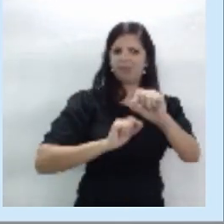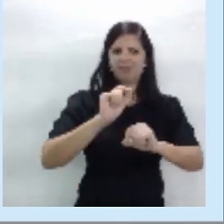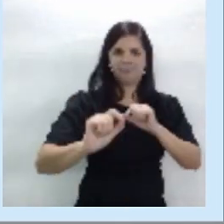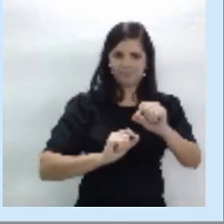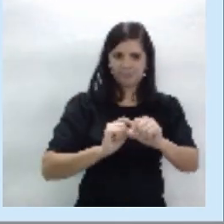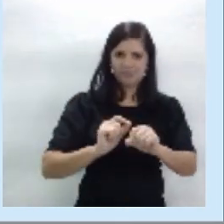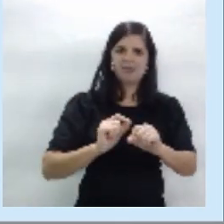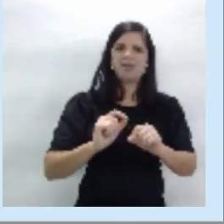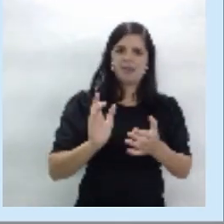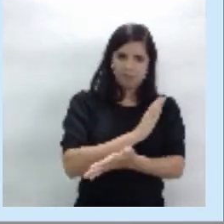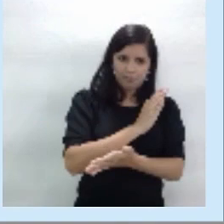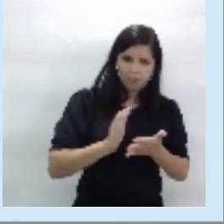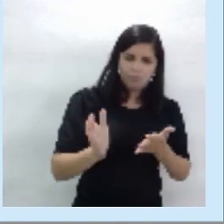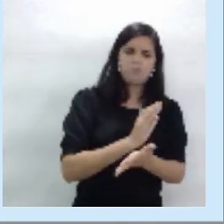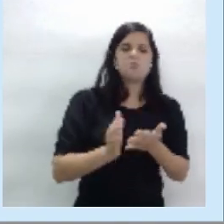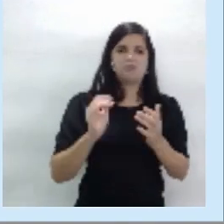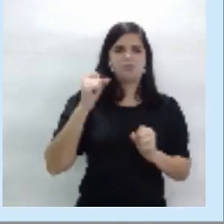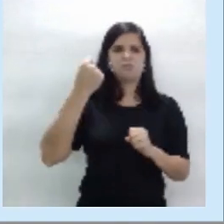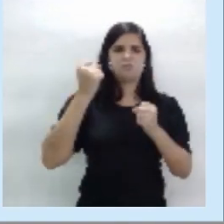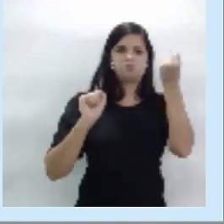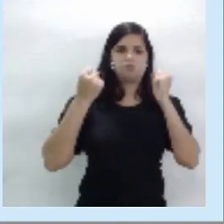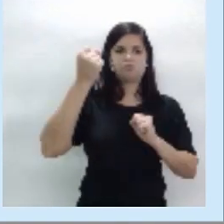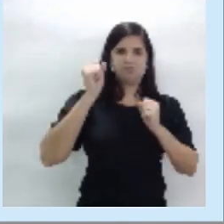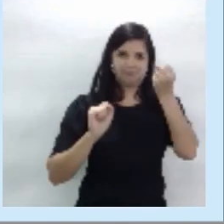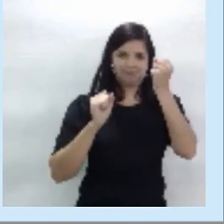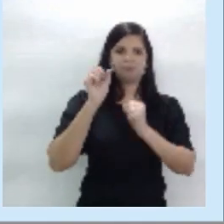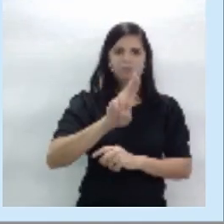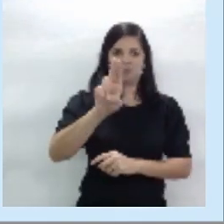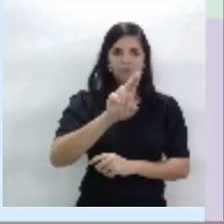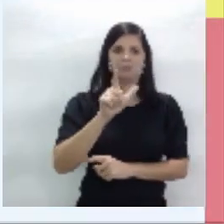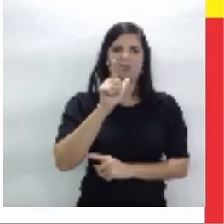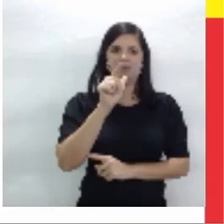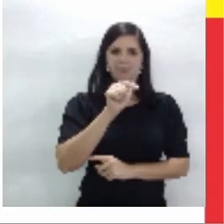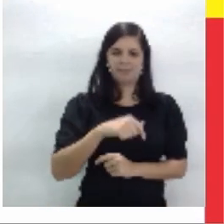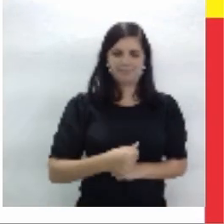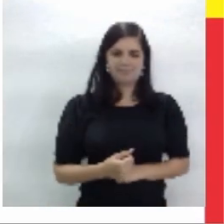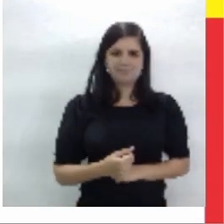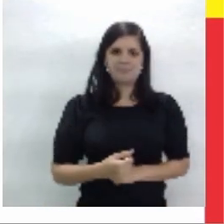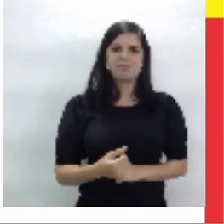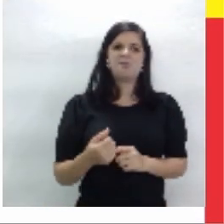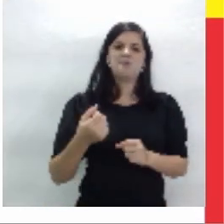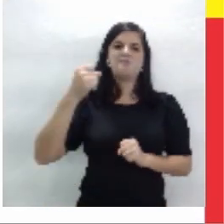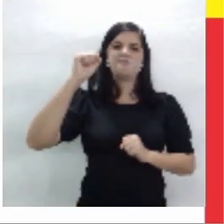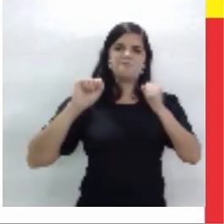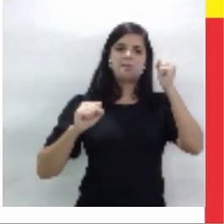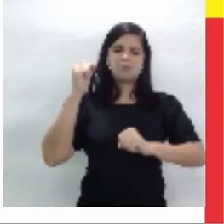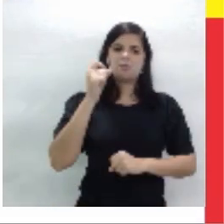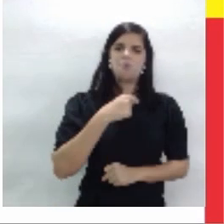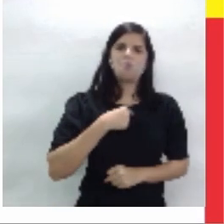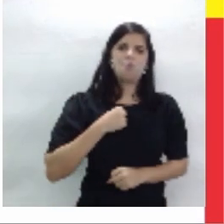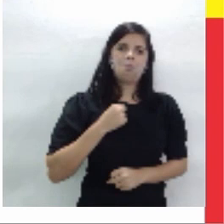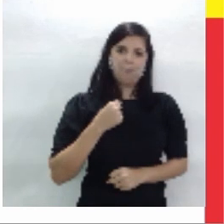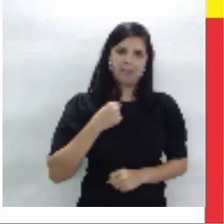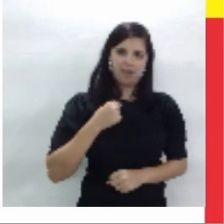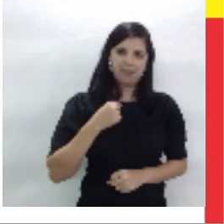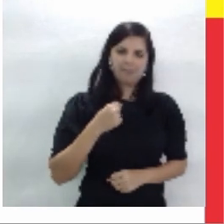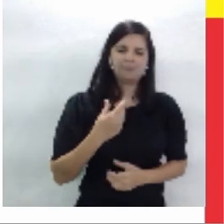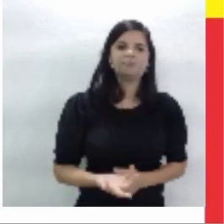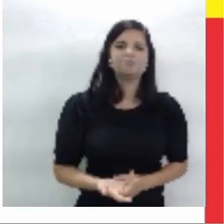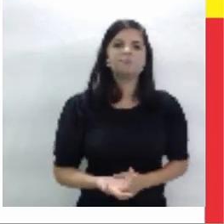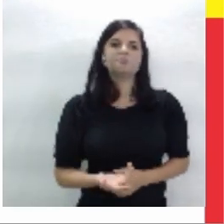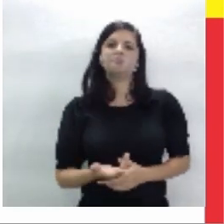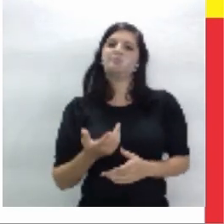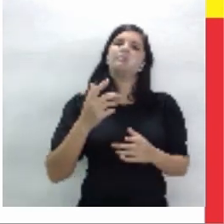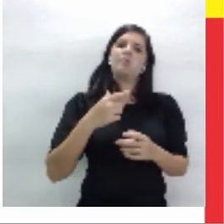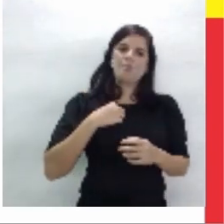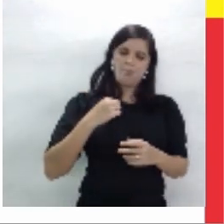formas industriais, tá? Que você vai observar agora. A fabricação e confecção de roupas, tá? Então, para se